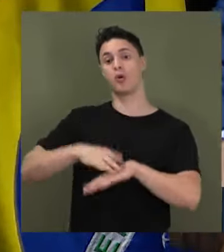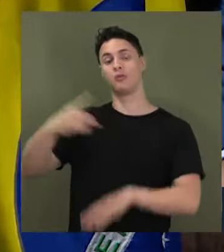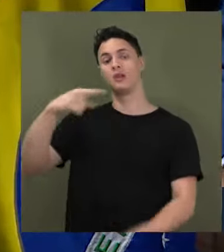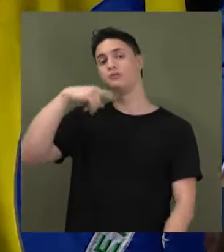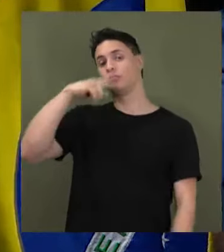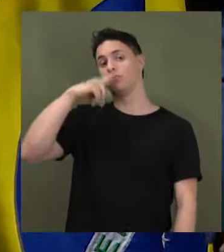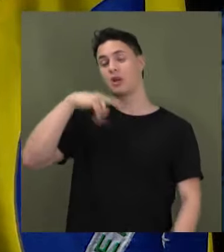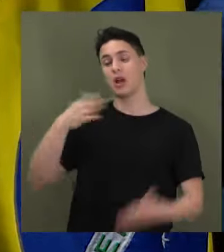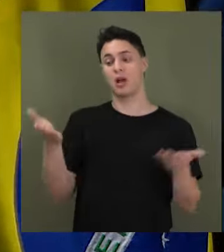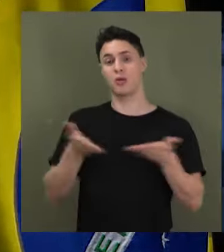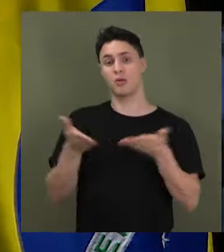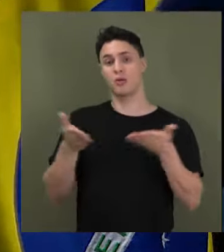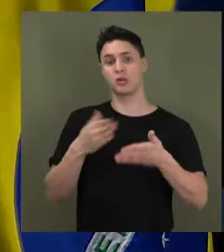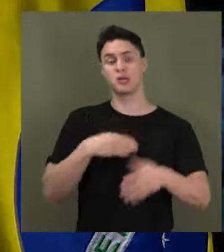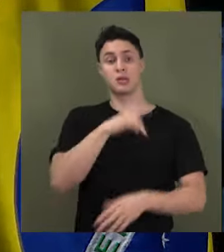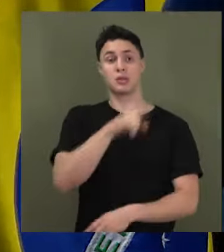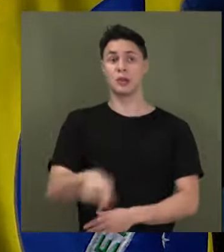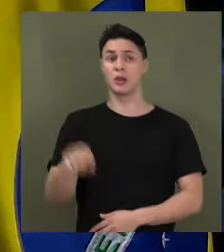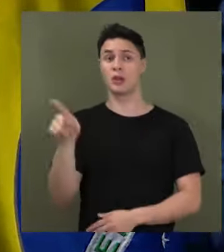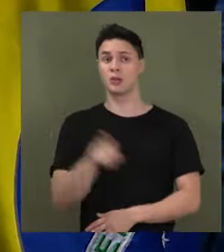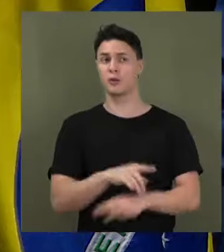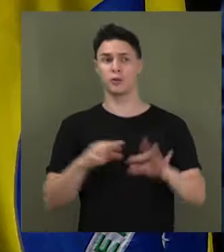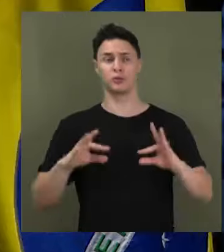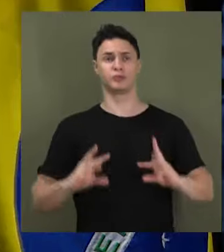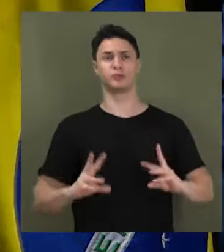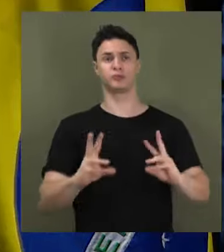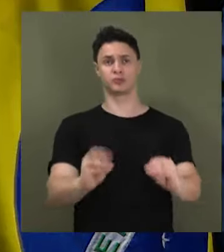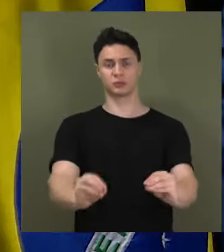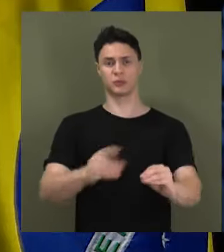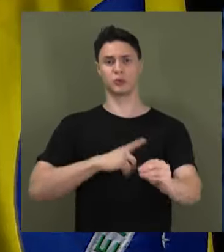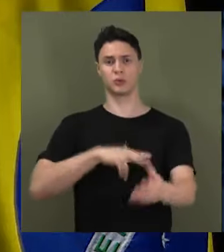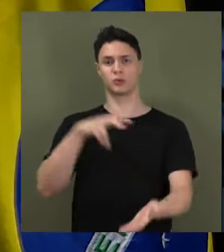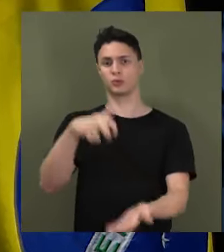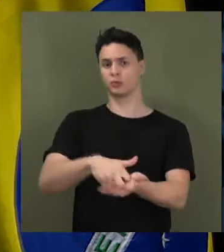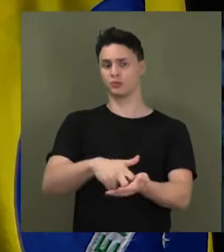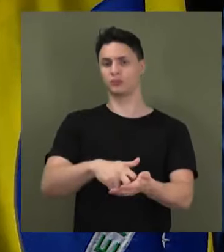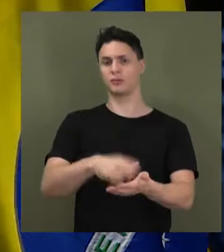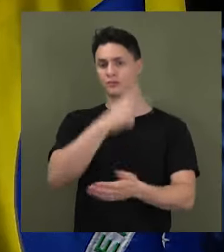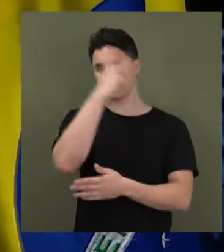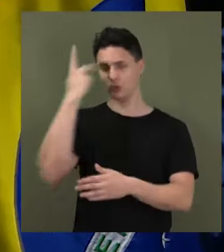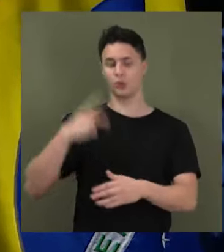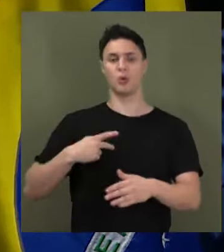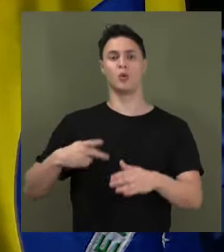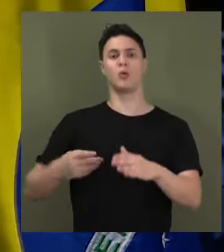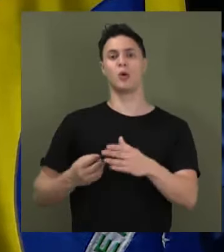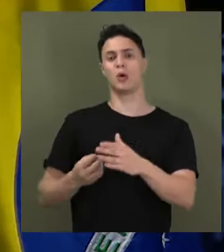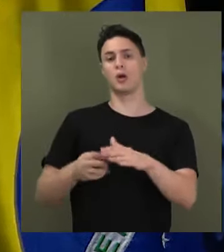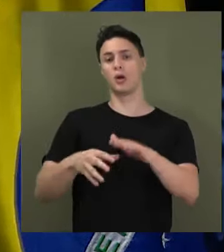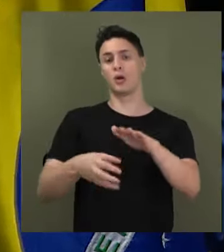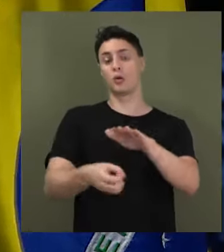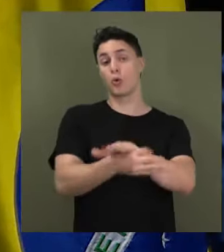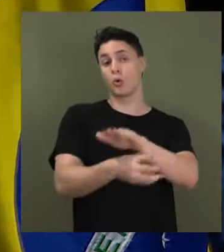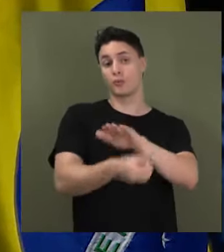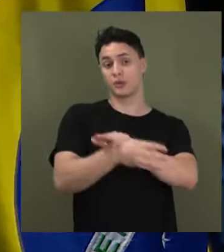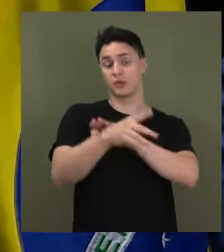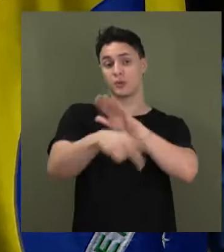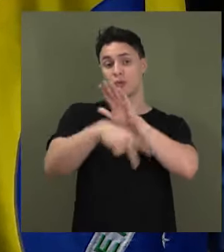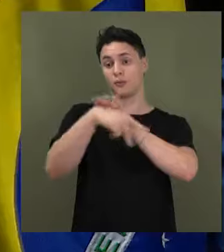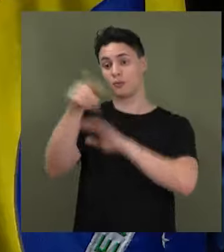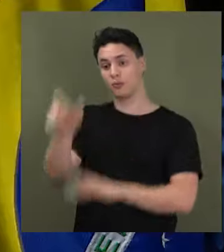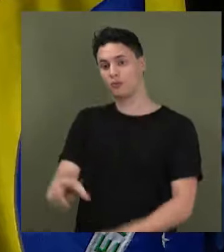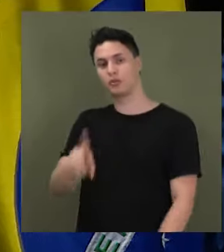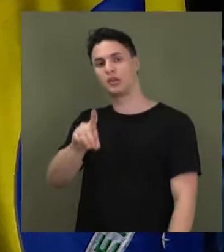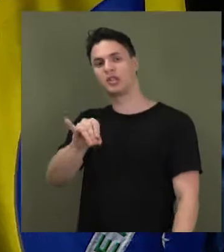agora anulando todas as condenações de corrupção de José